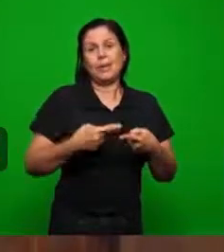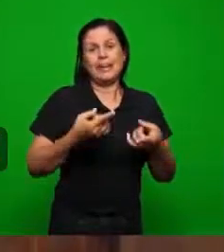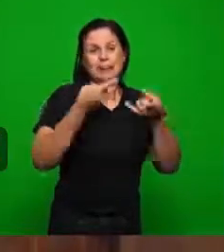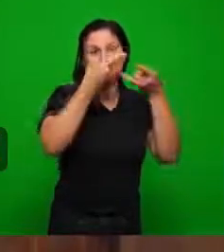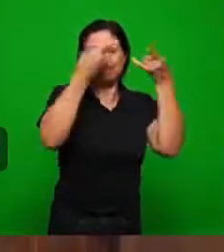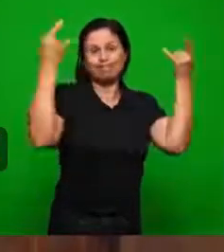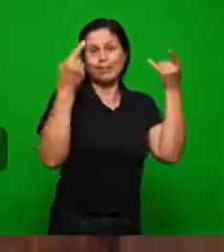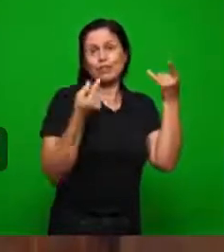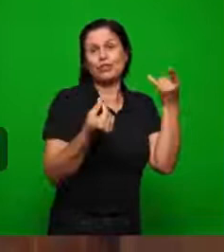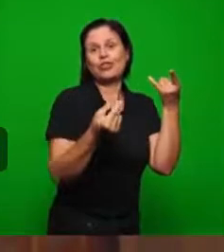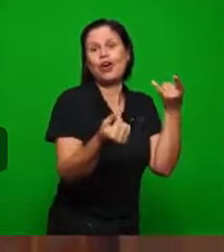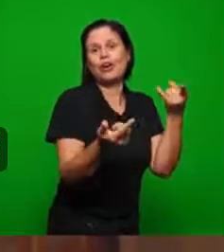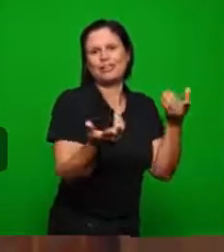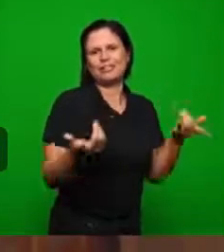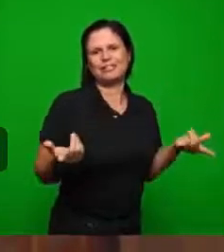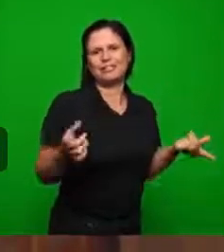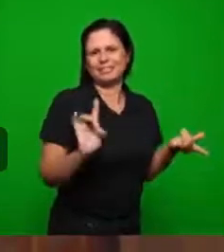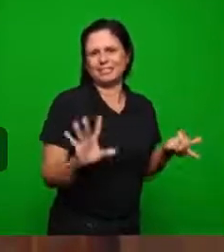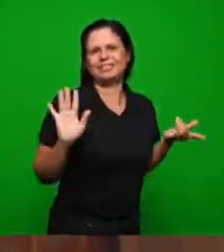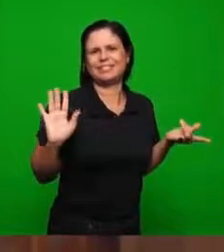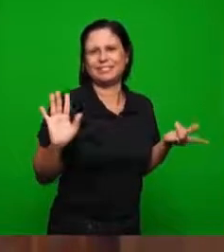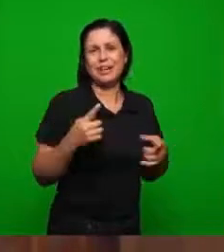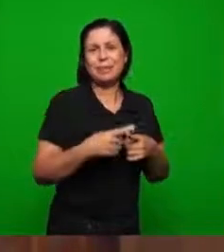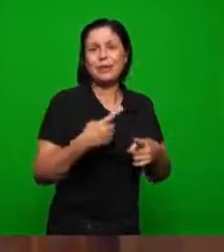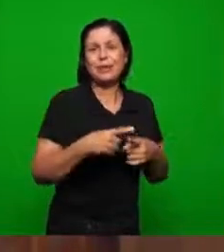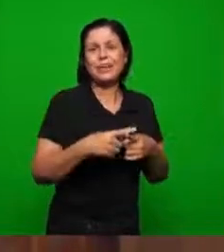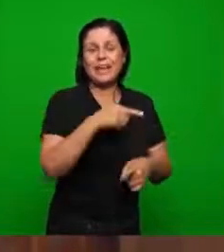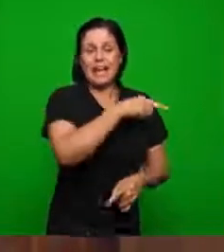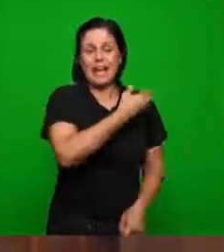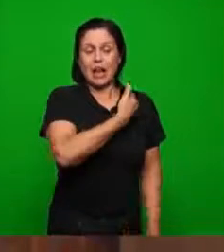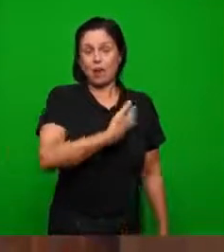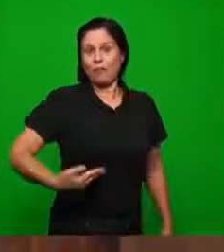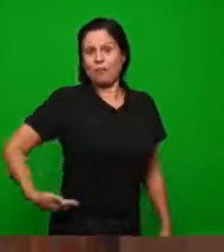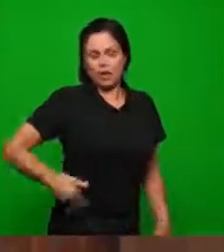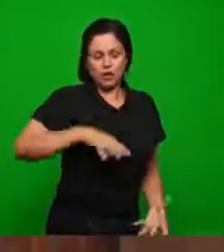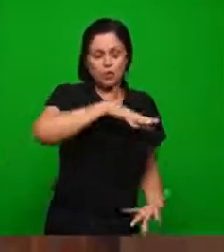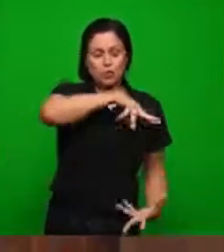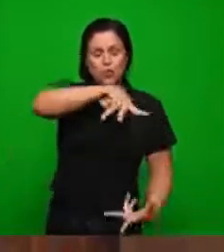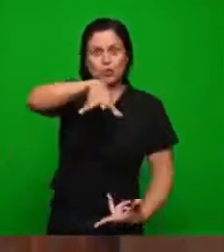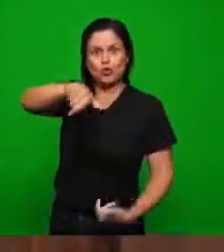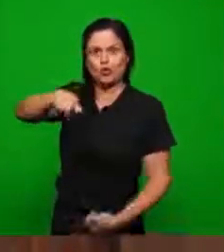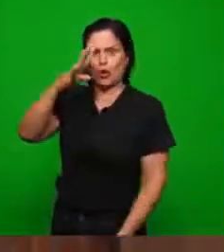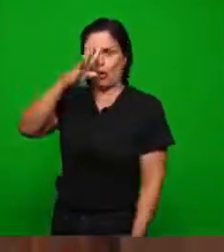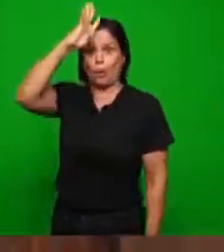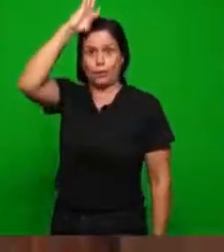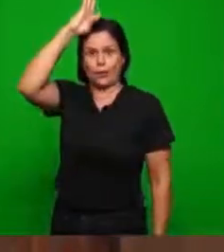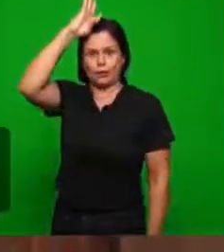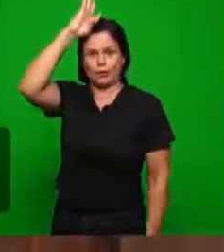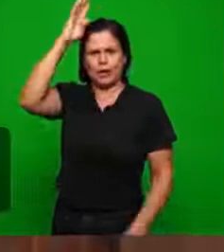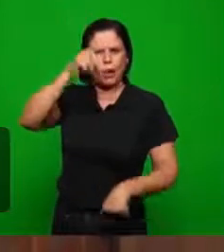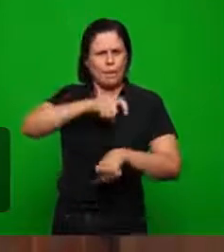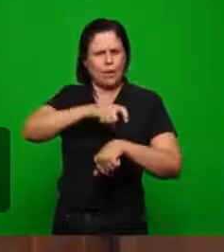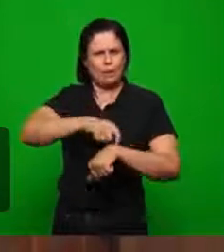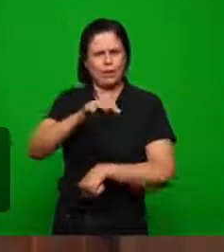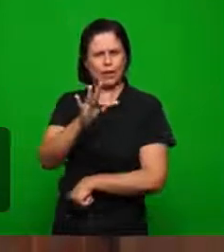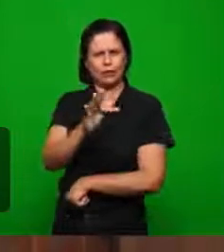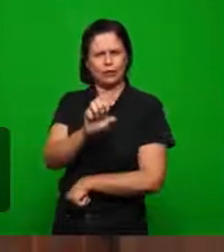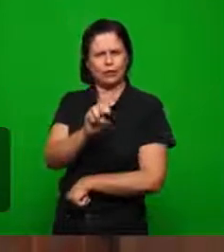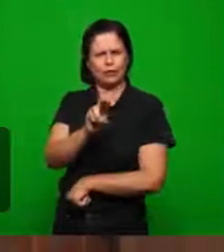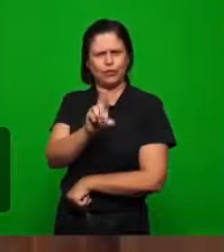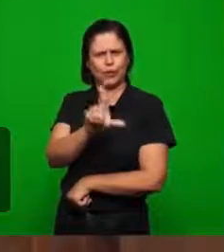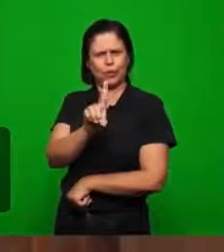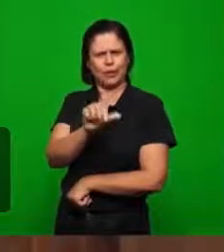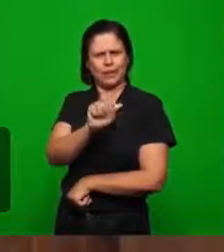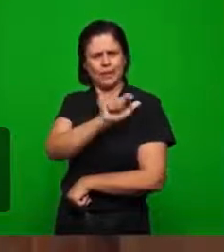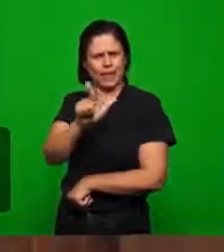responsabilidade de um governo mundial, por causa do período que ela dirigiu, que era o período feudal, onde havia o